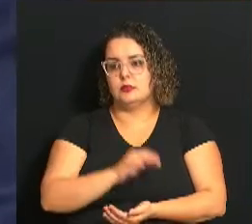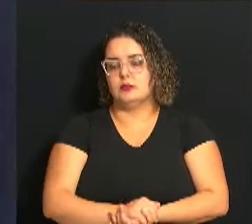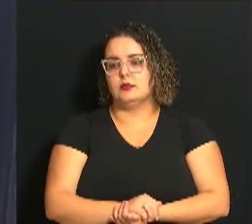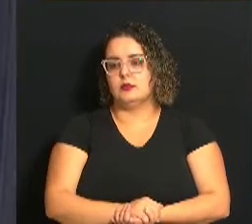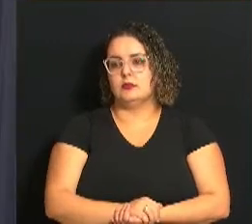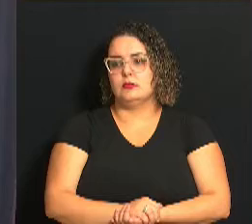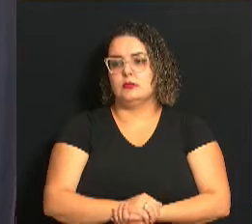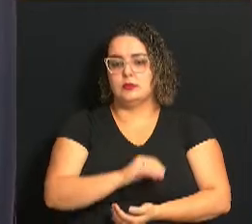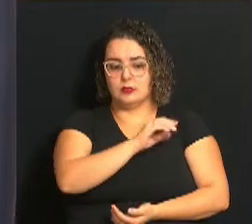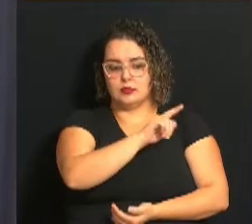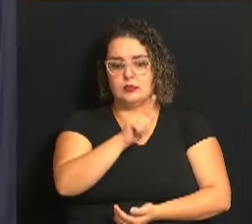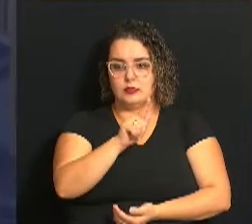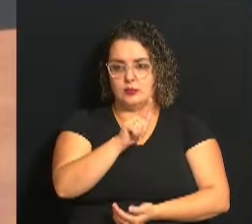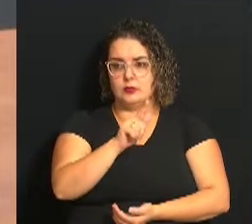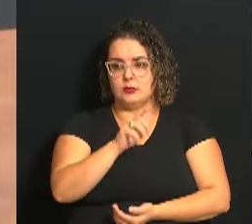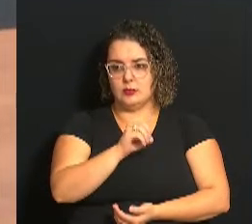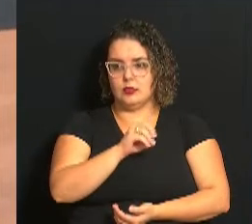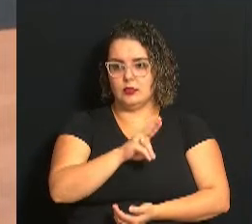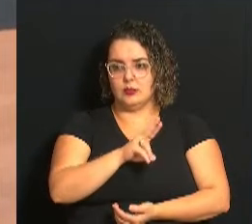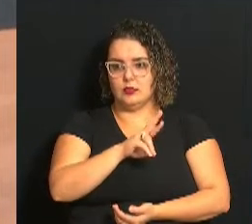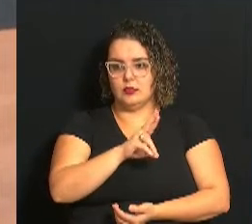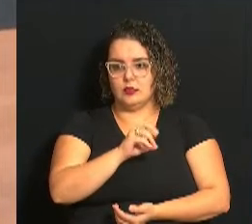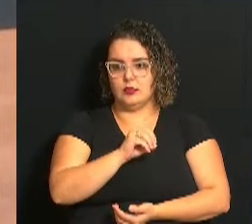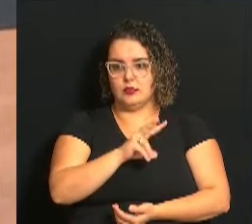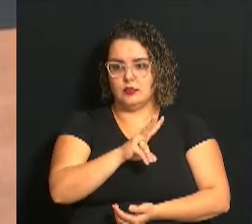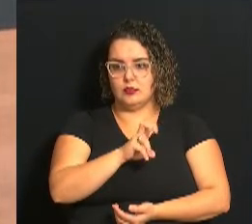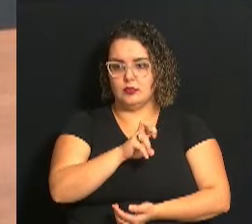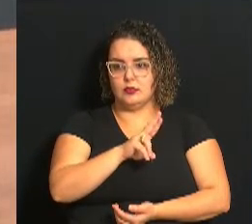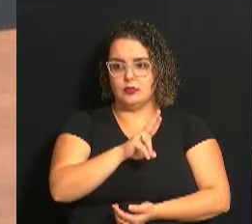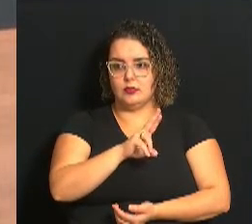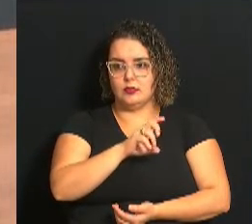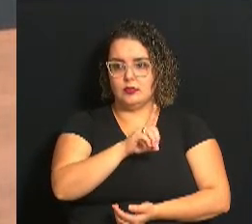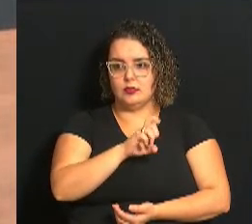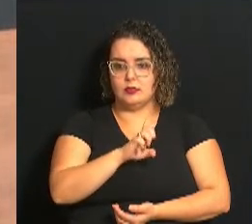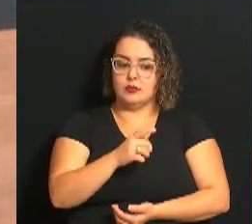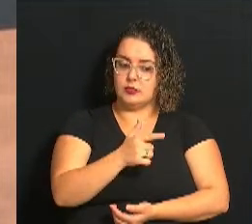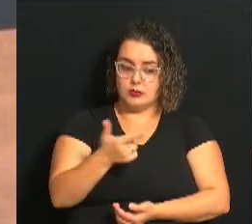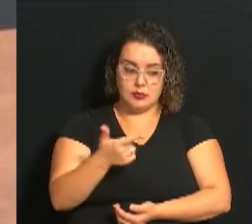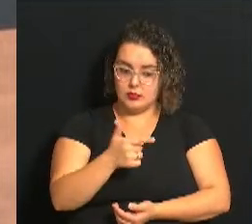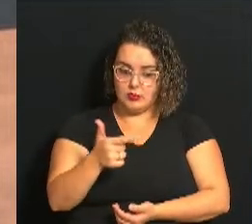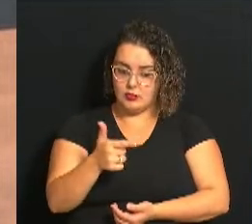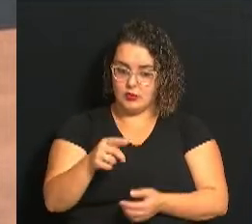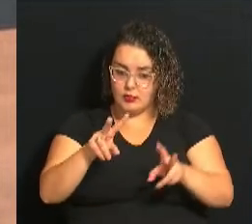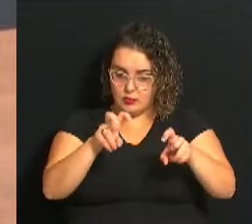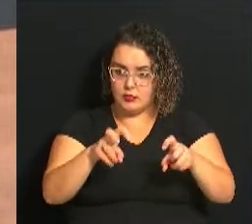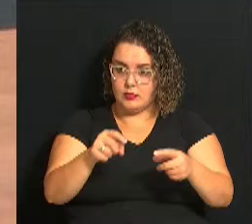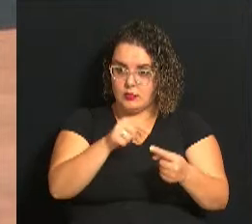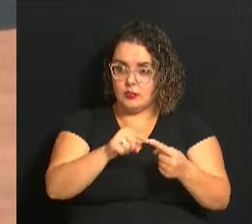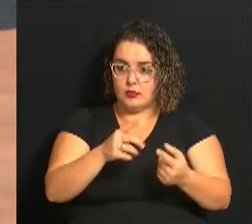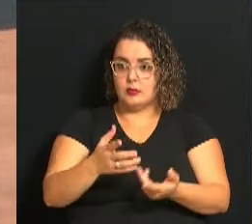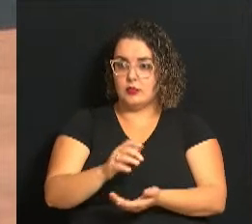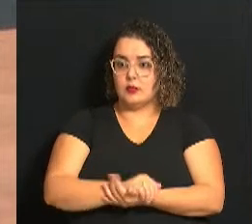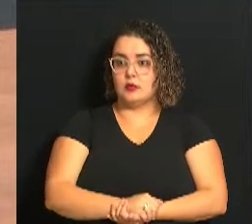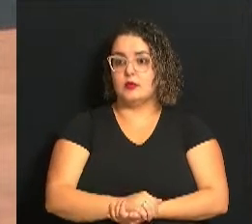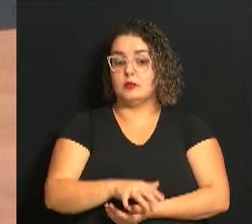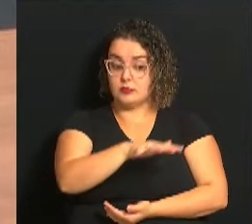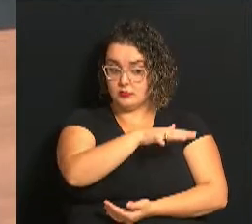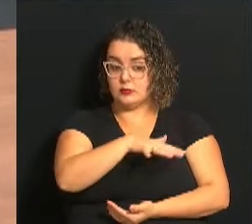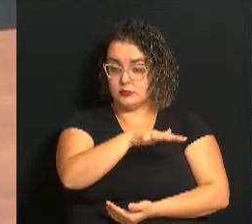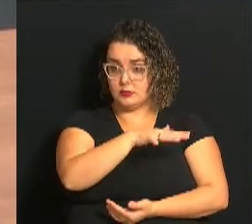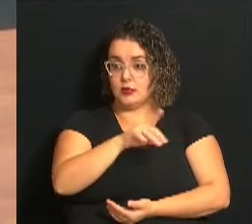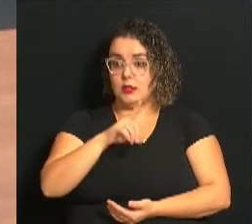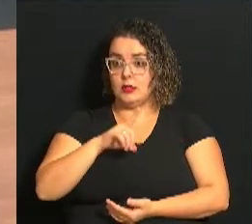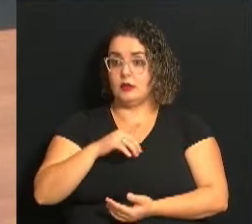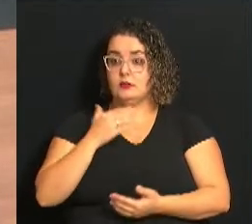Campo Grande e Ouro Verde, embora não é objeto dessa audiência pública, mas a APA do Campo Grande e Ouro Verde, a gente sabe que tem uma grande demanda